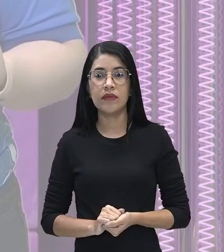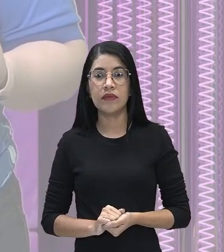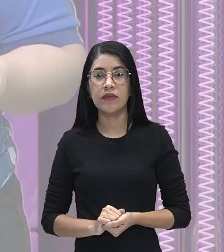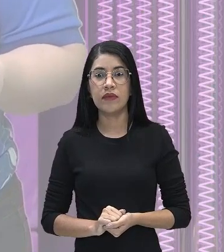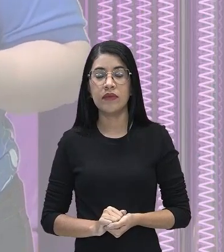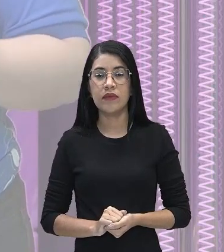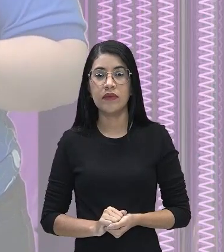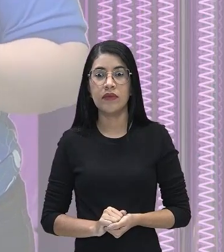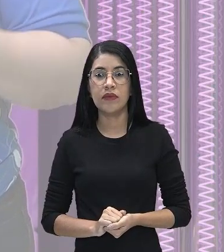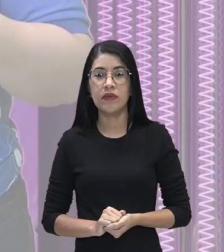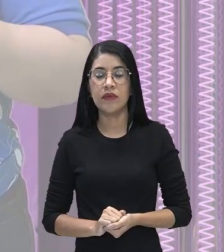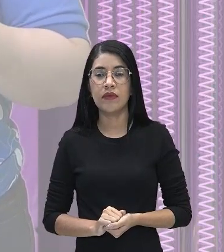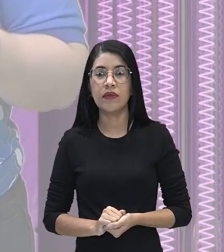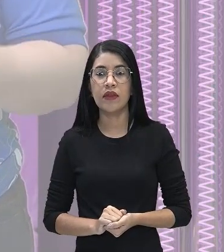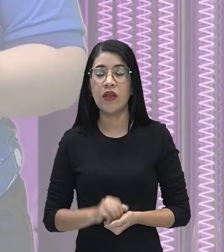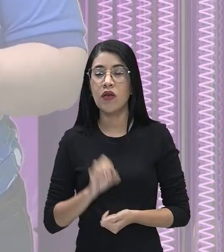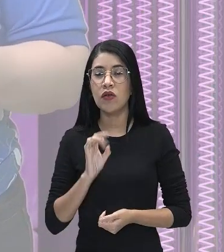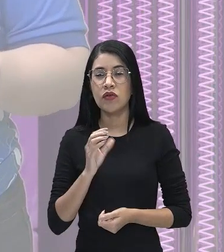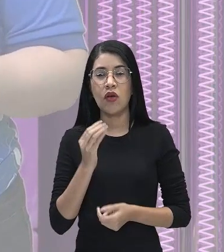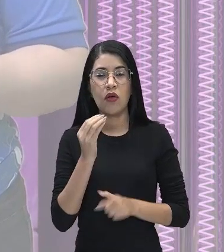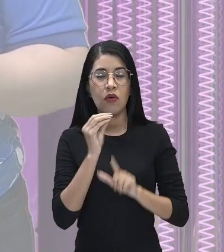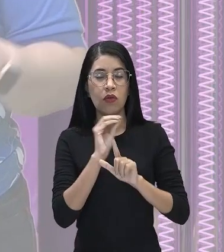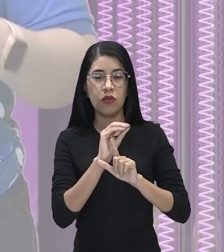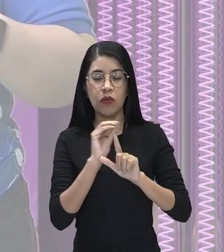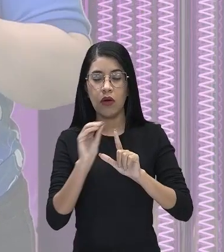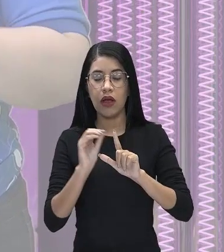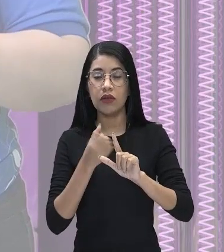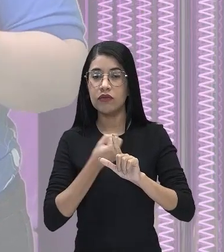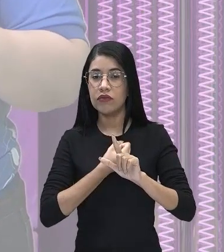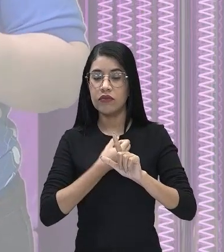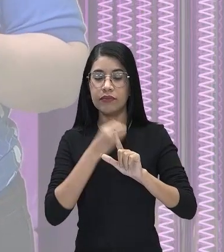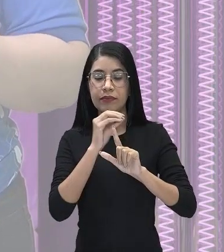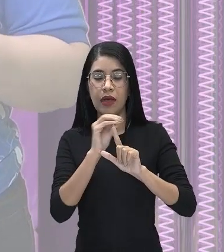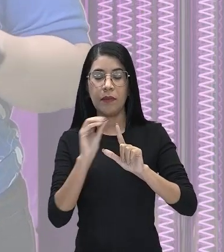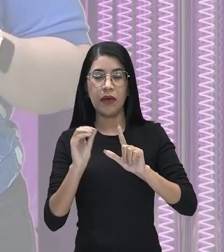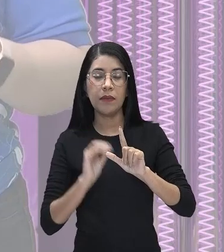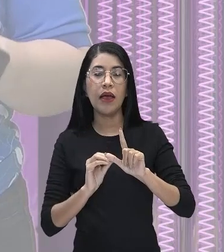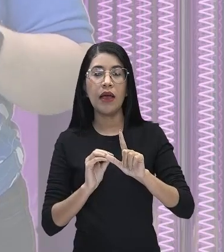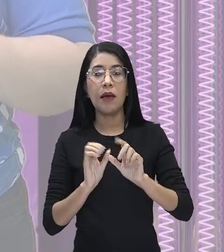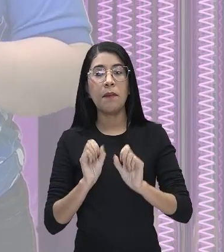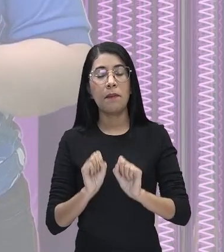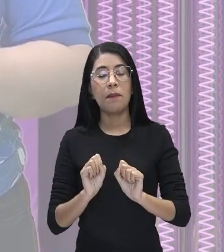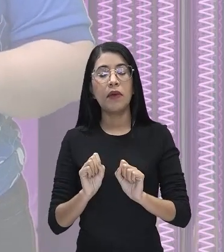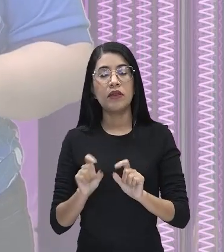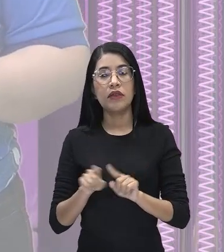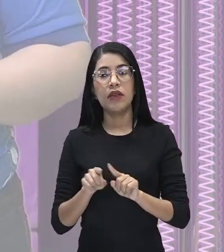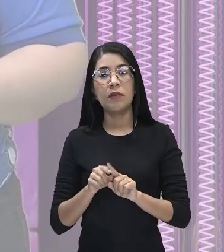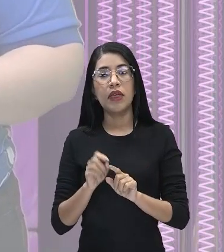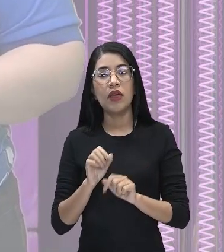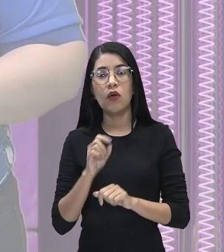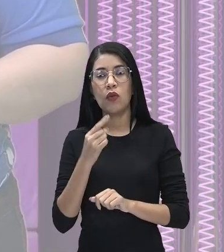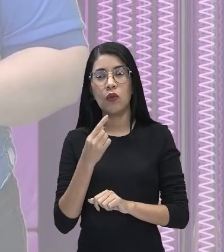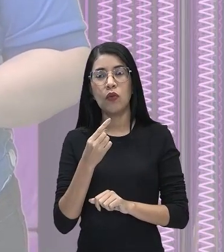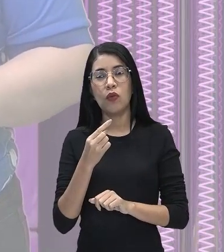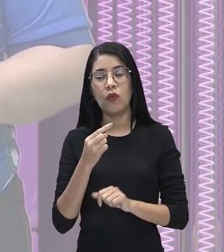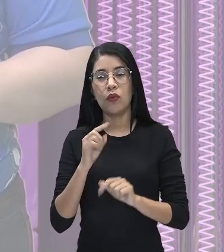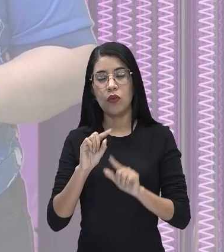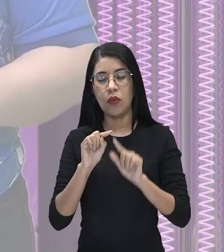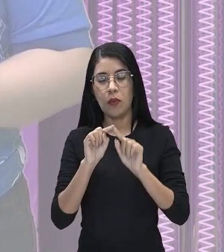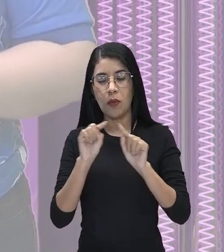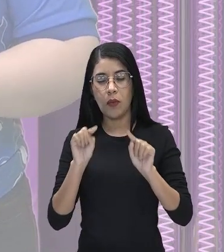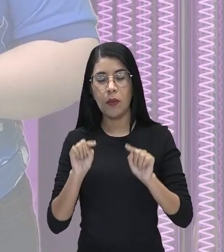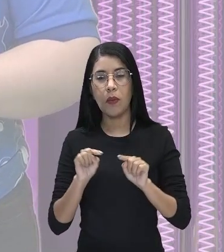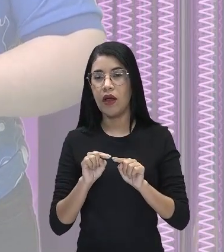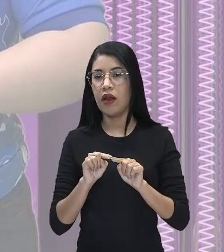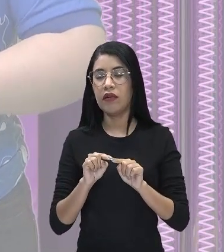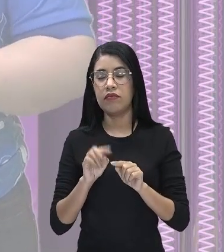unidade de medida, eu coloquei apenas os números, tá bom? Mas a gente vai ter como unidade de medida um quadradinho, né? A